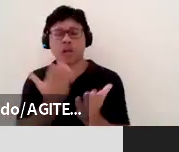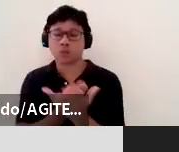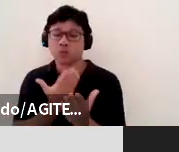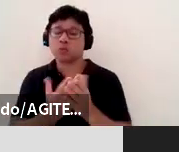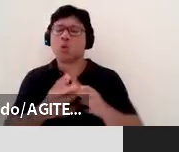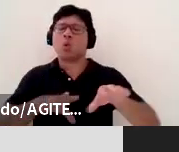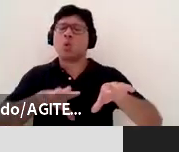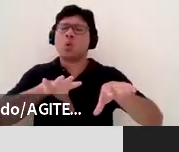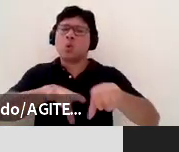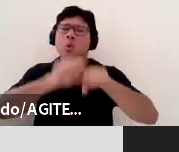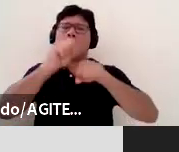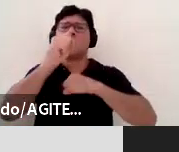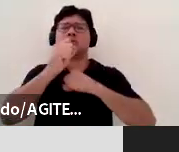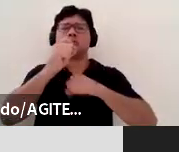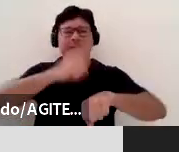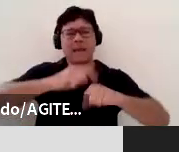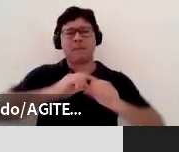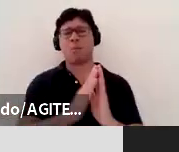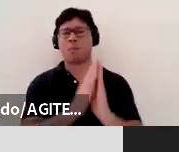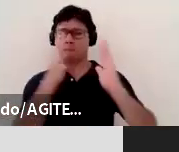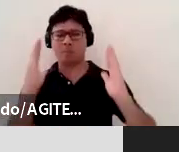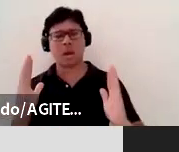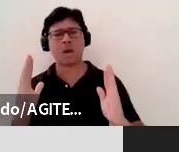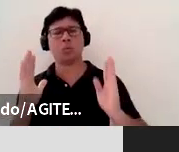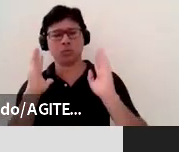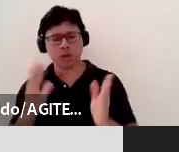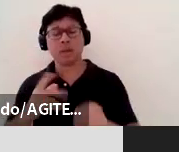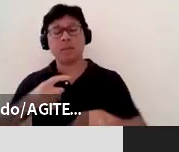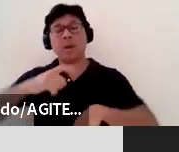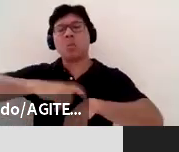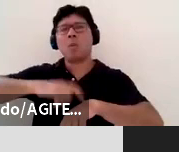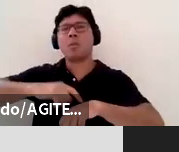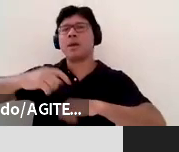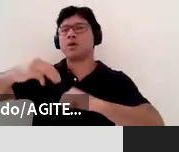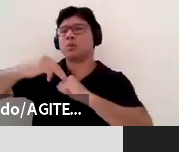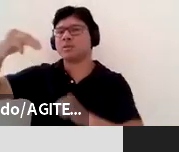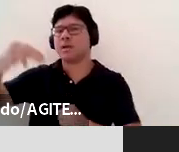uma formação, e talvez não tivessem ainda no momento de fazer um mestrado ou